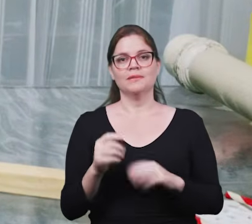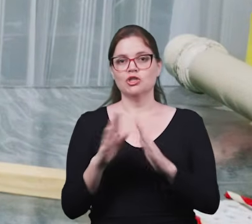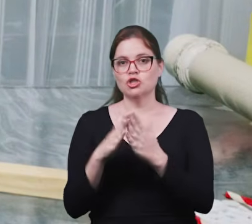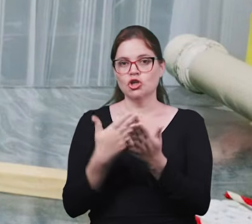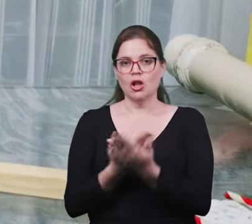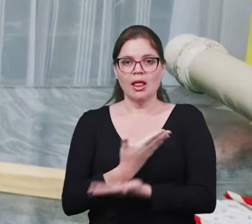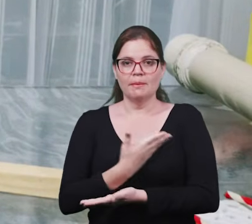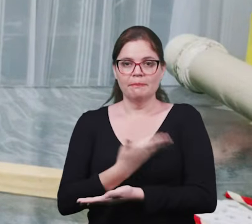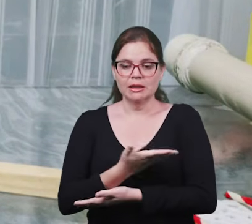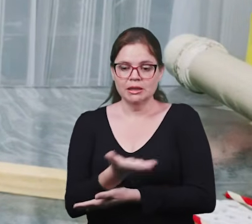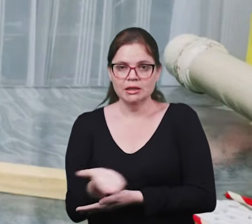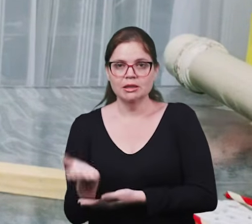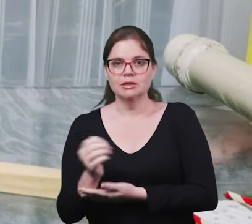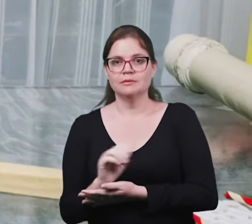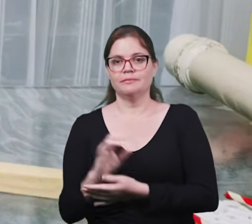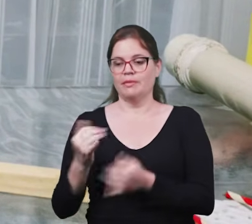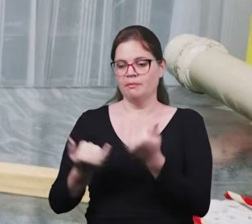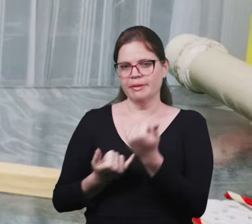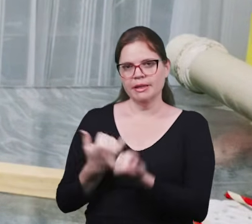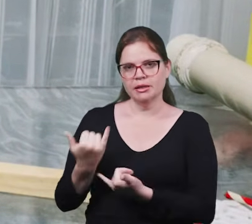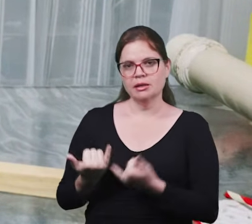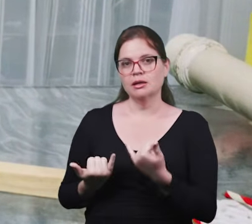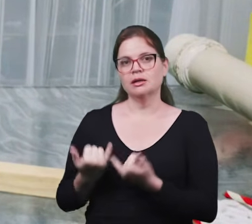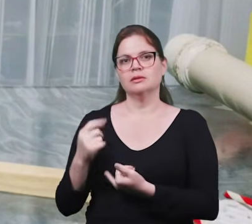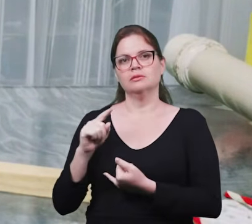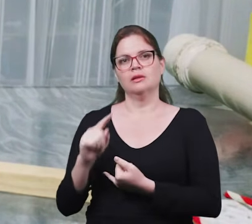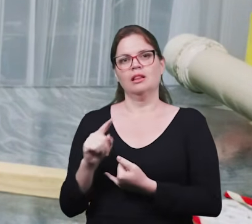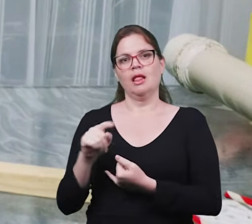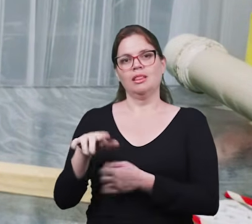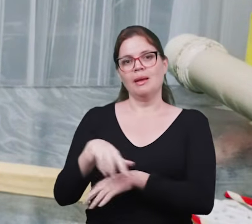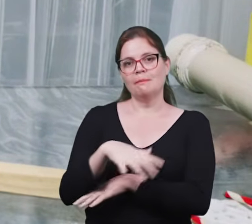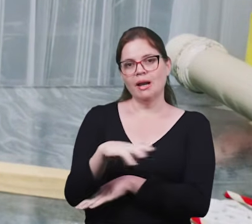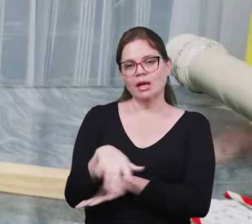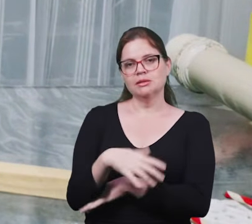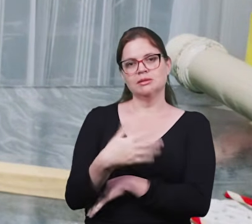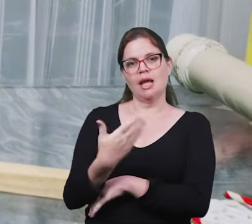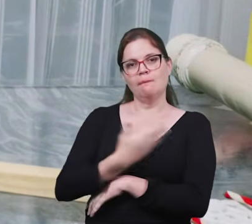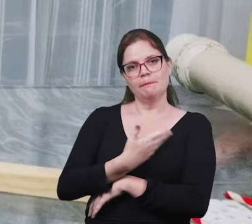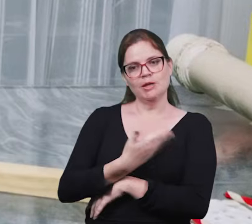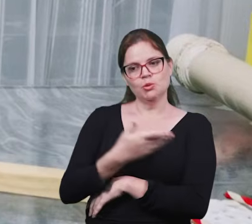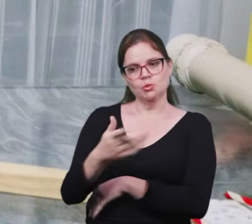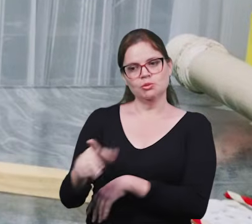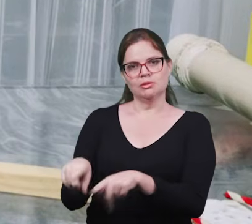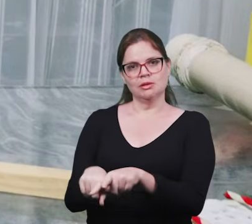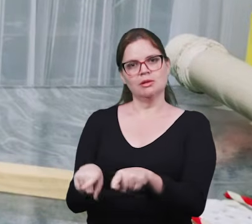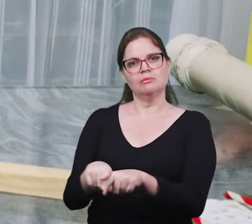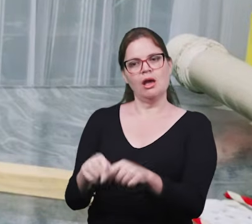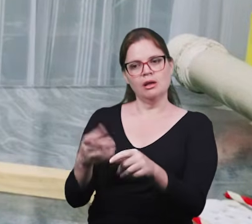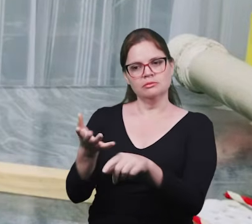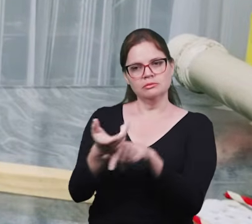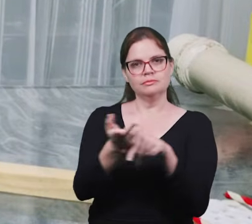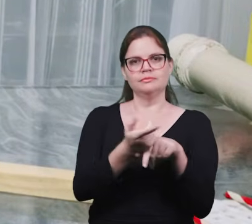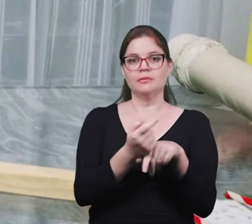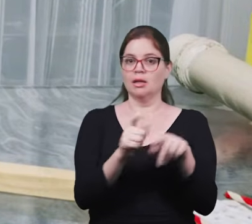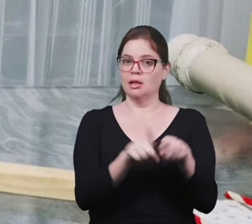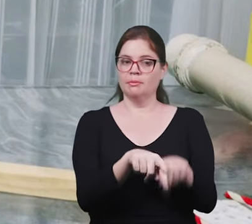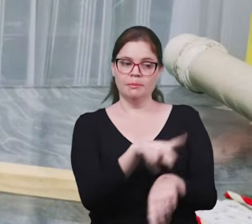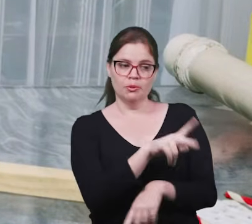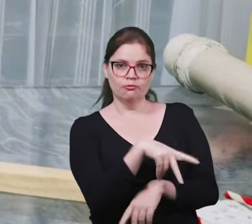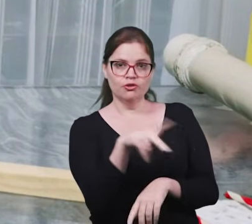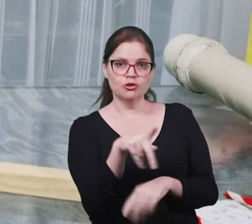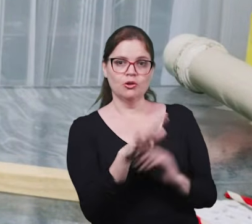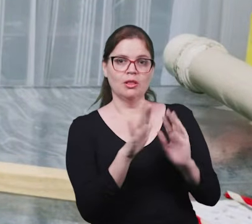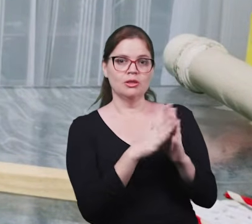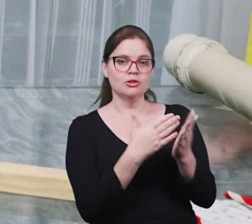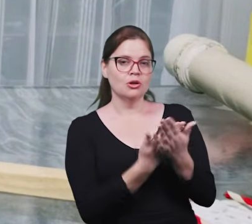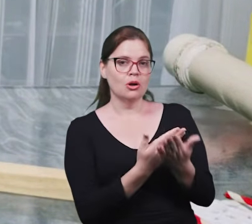na escola, quando nós estamos brincando, às vezes, né? Numa pracinha. Olha, devemos levar o nosso evangelho para os nossos